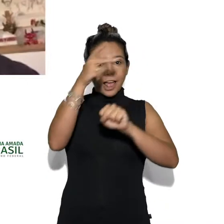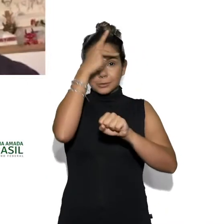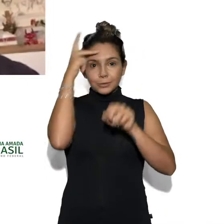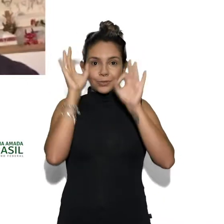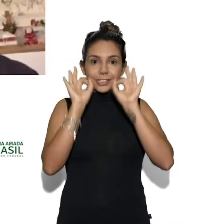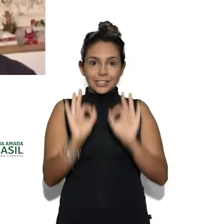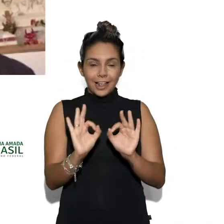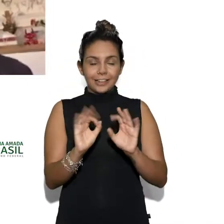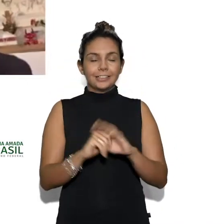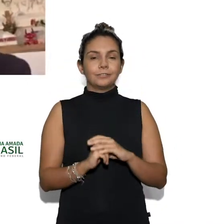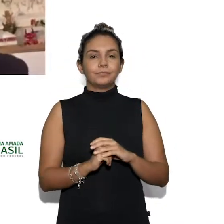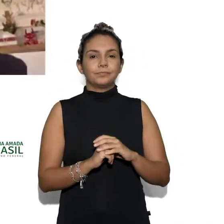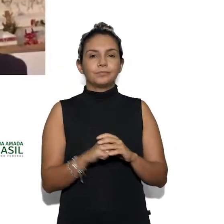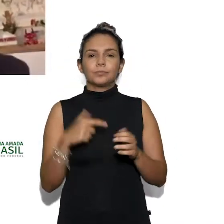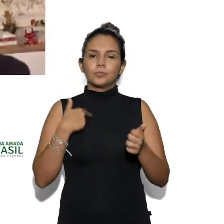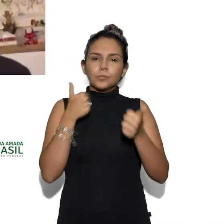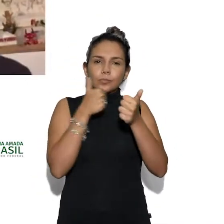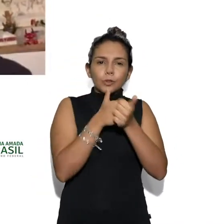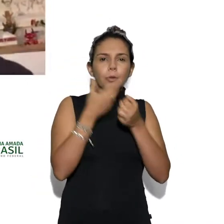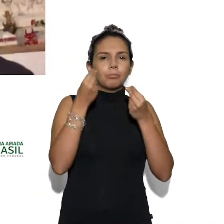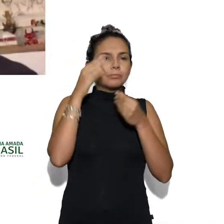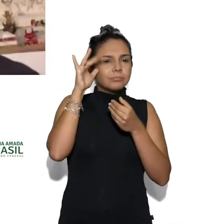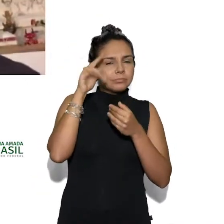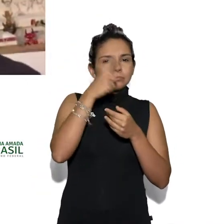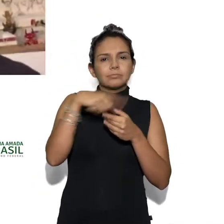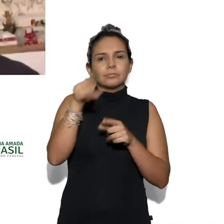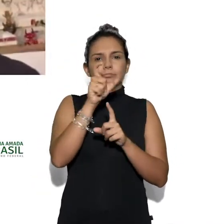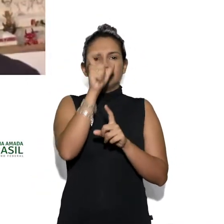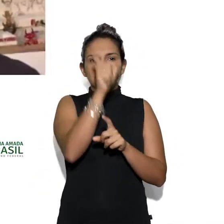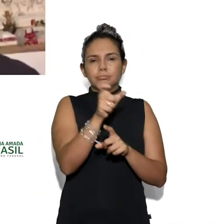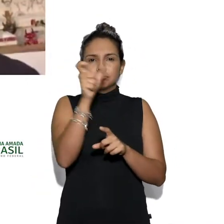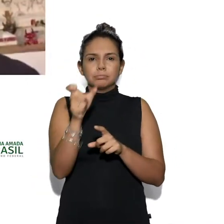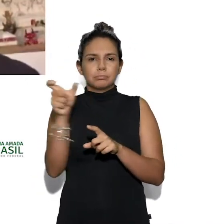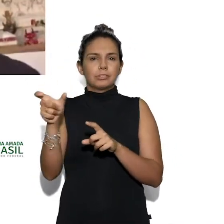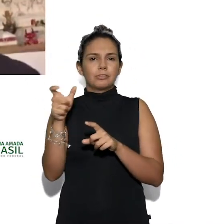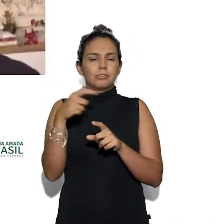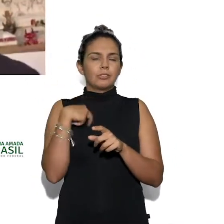Porque eu acompanho muito assim essas figuras, tenho lido